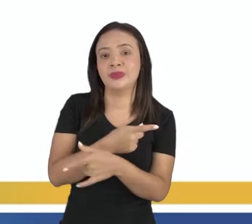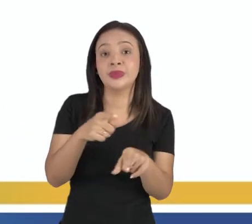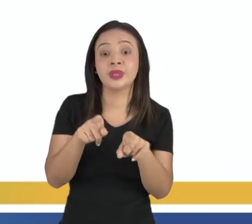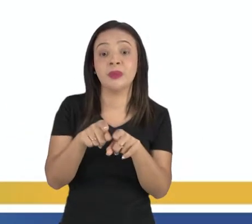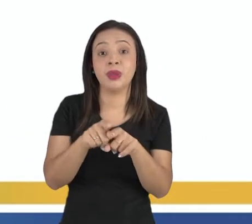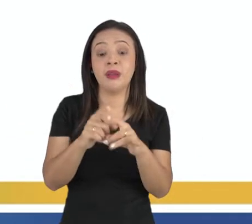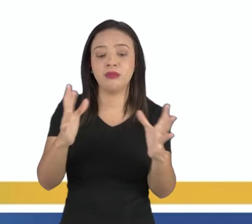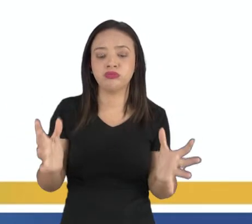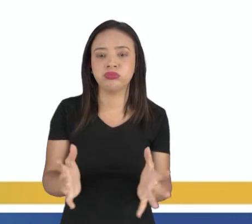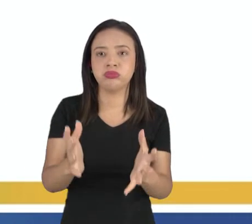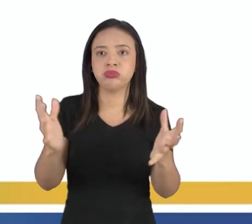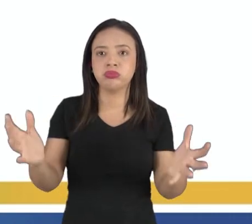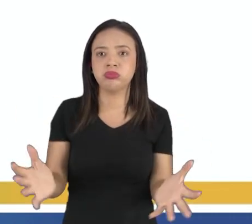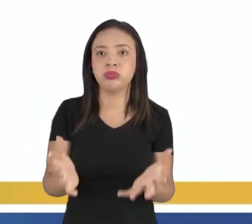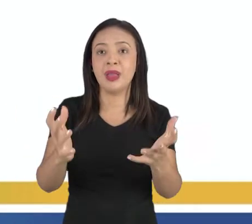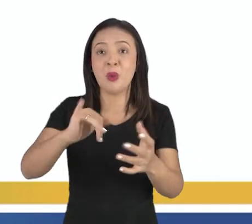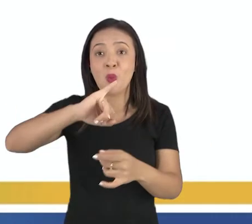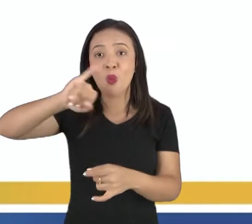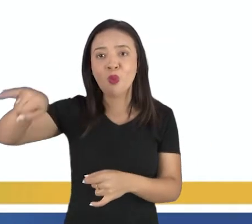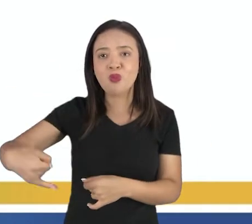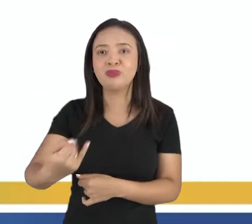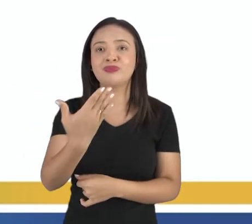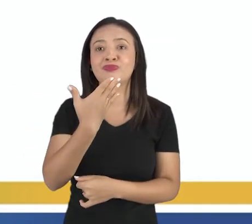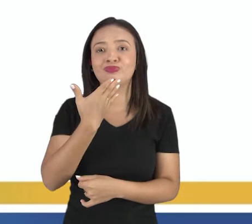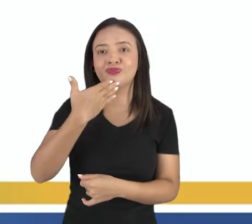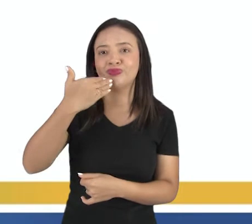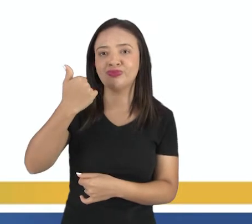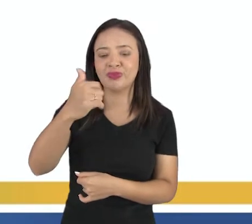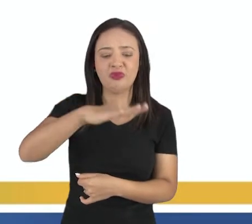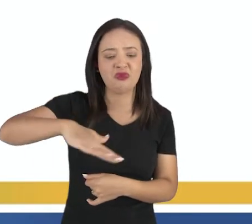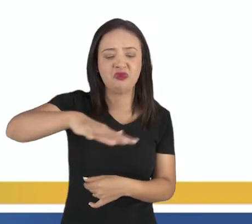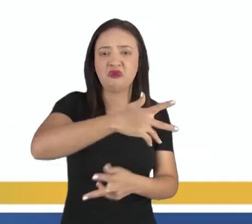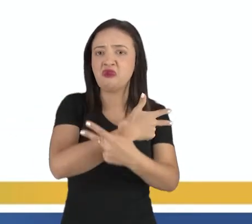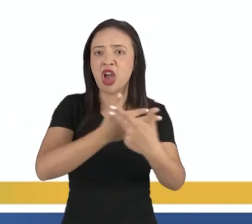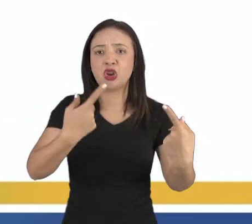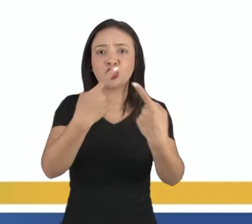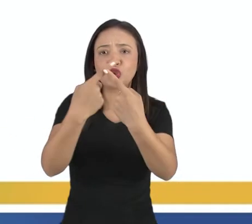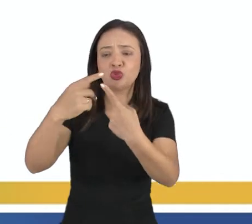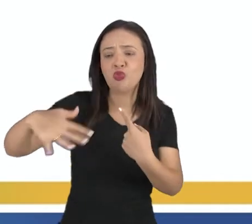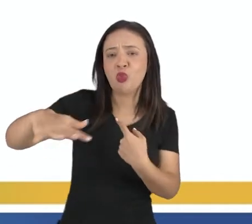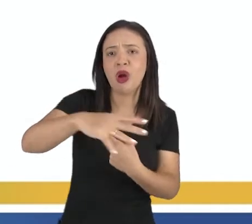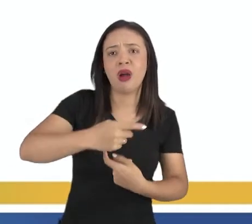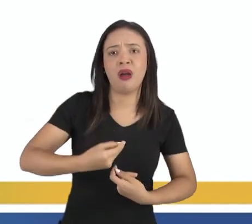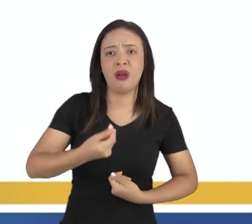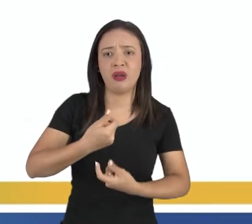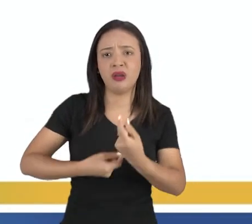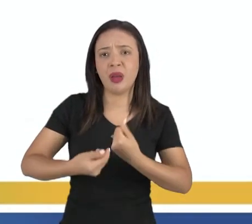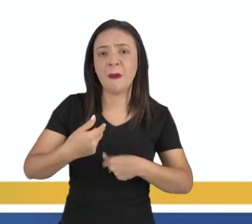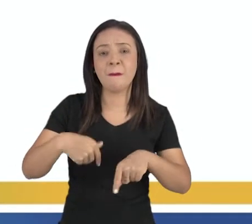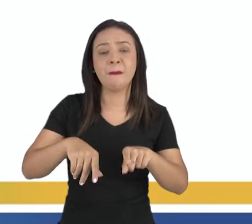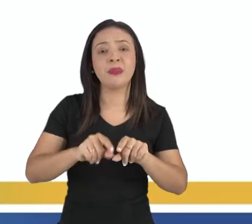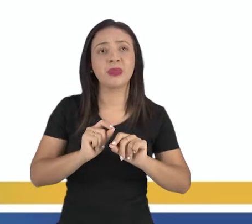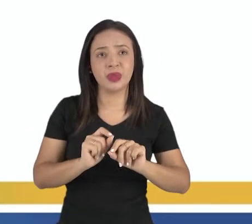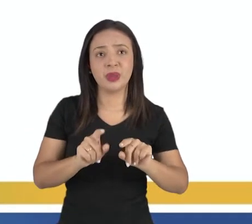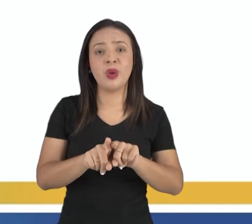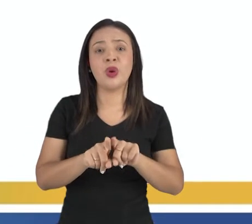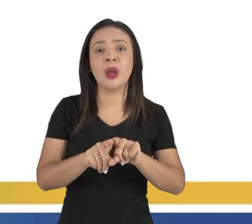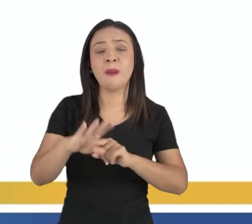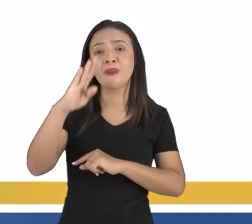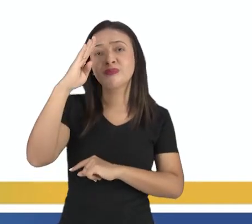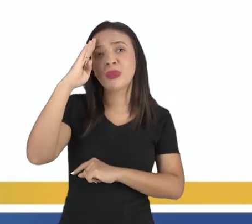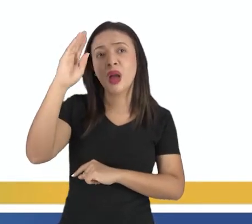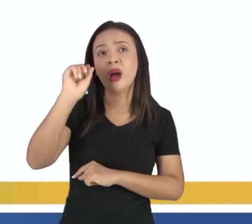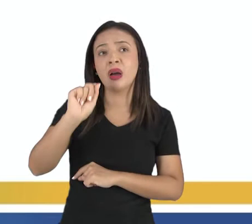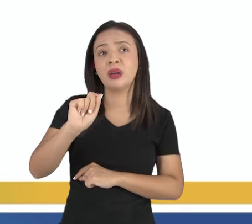o surgimento de maiores oportunidades em outros ramos da economia, principalmente no setor terciário, né, que